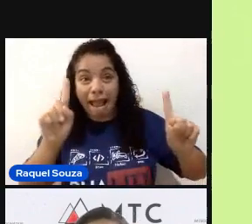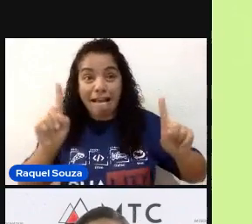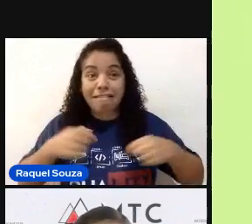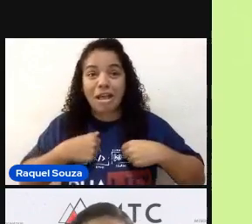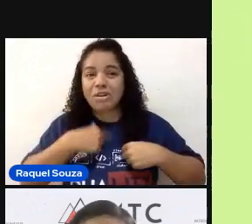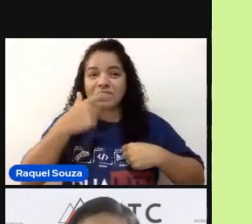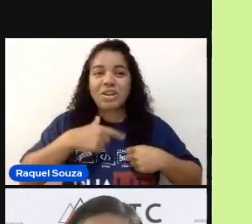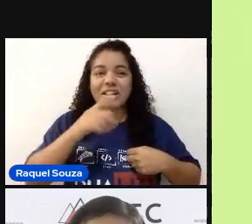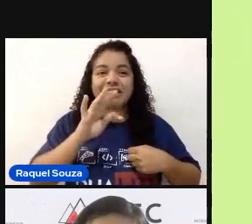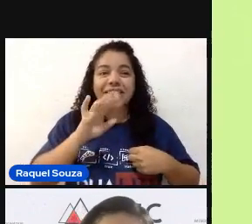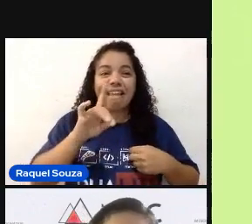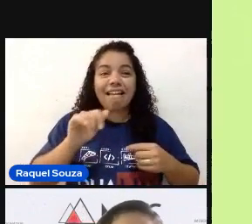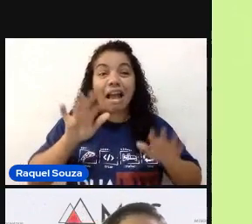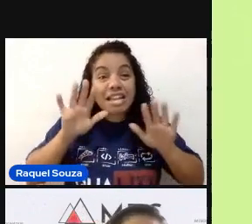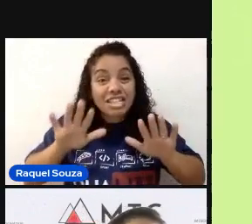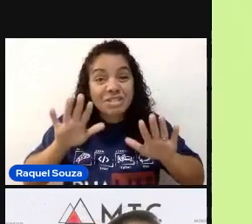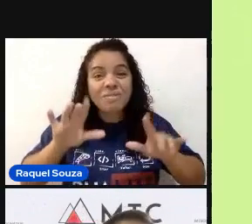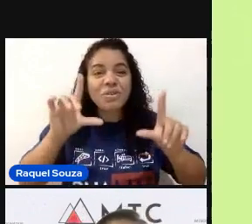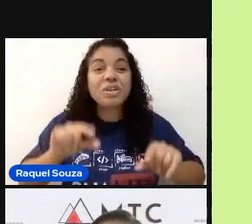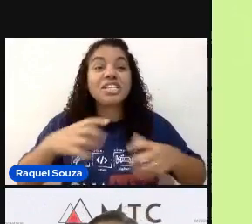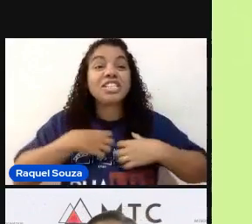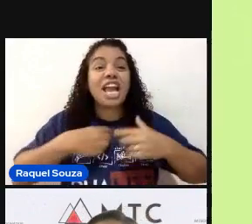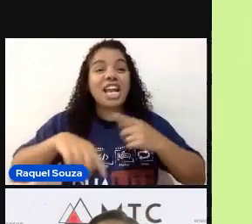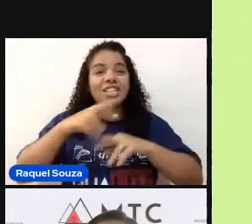TDAH. Diminui aí.